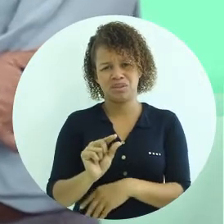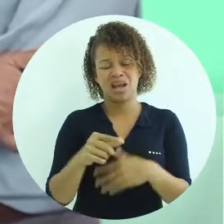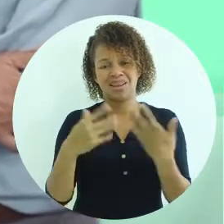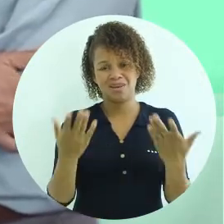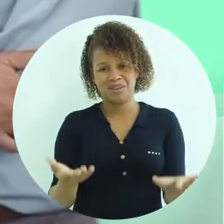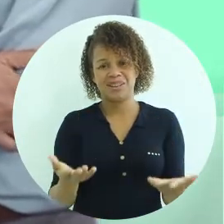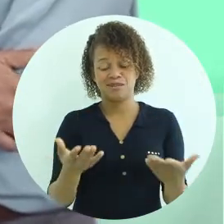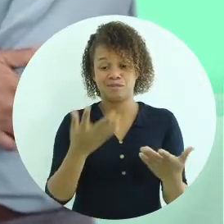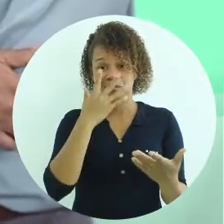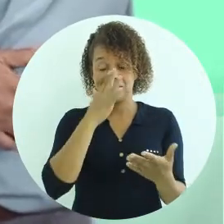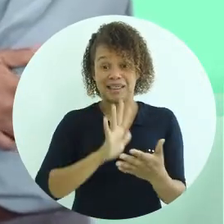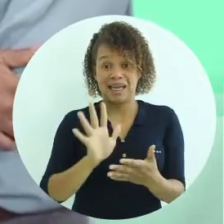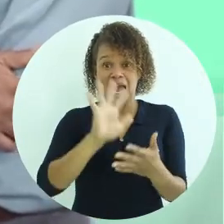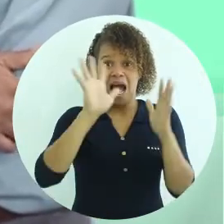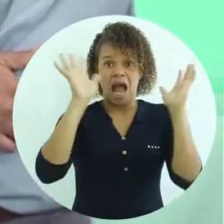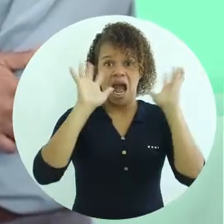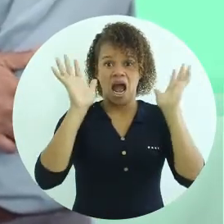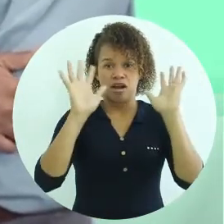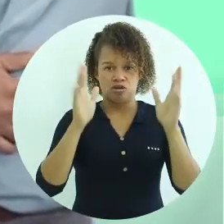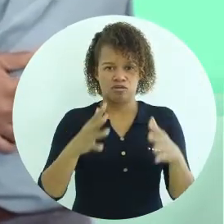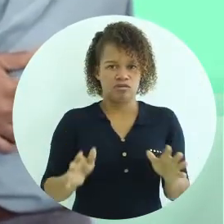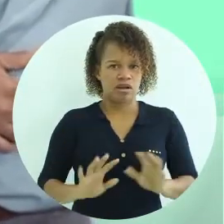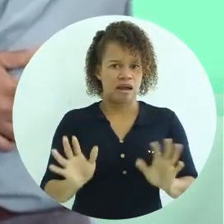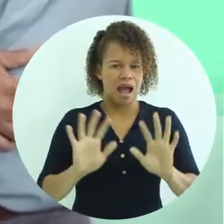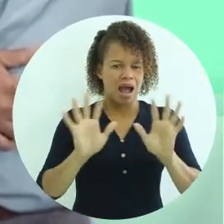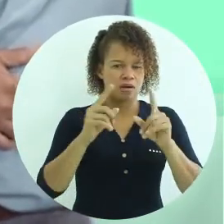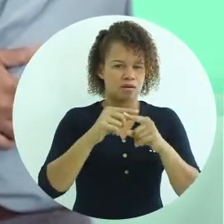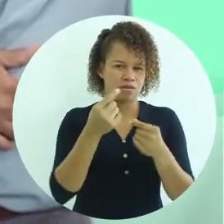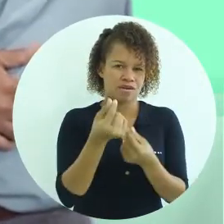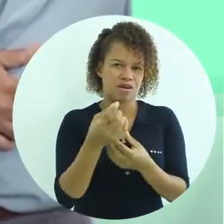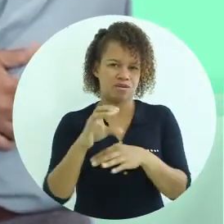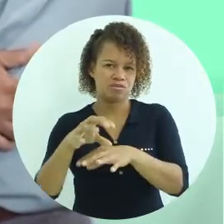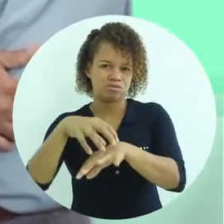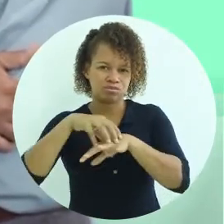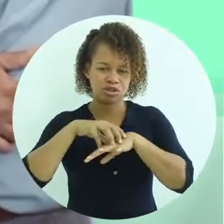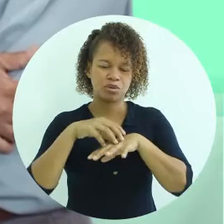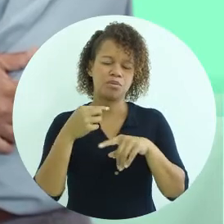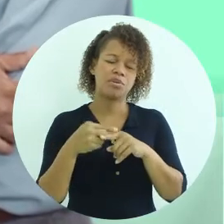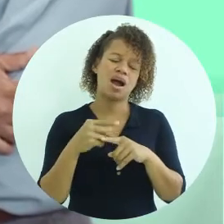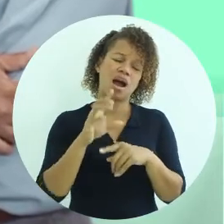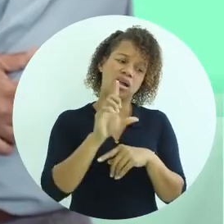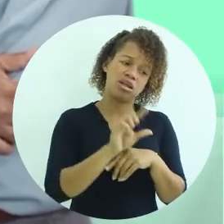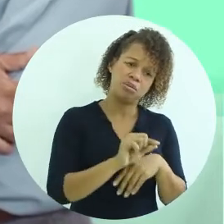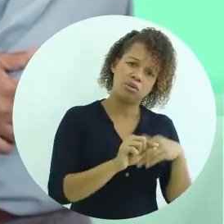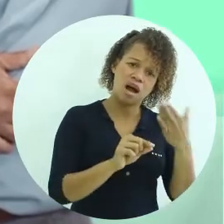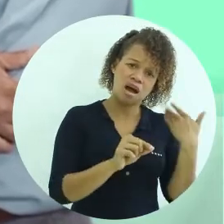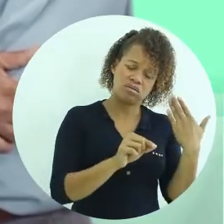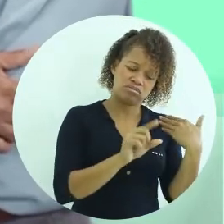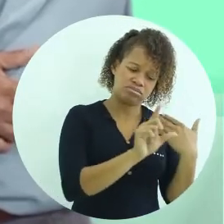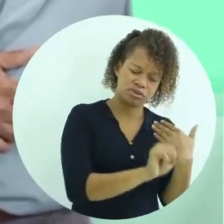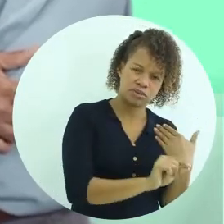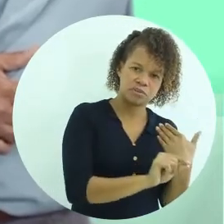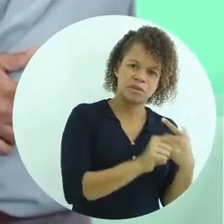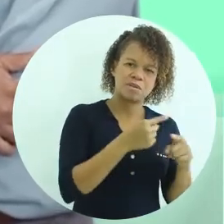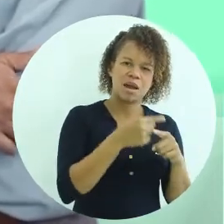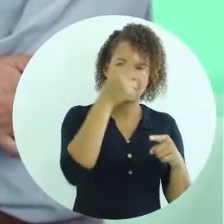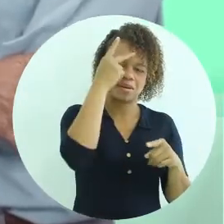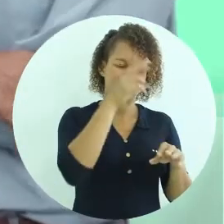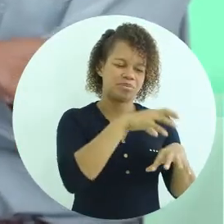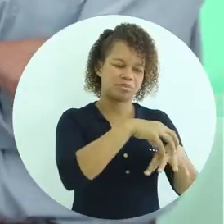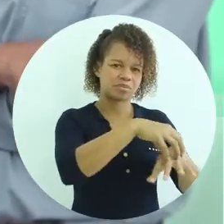isso encarece o frete bastante, né? Uma época até diminuiu, porque os transportadores, eles queriam ver se